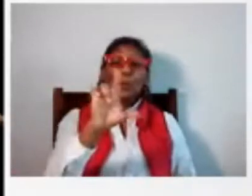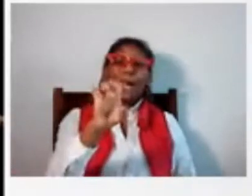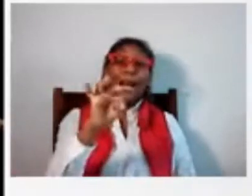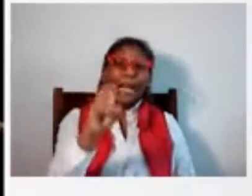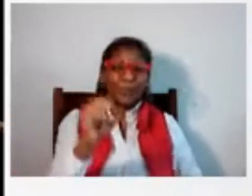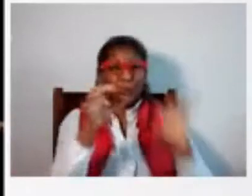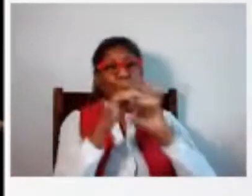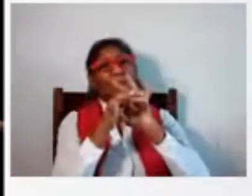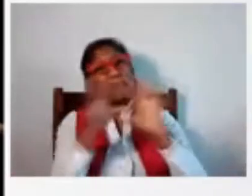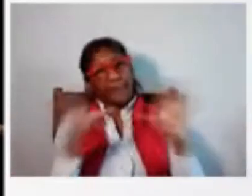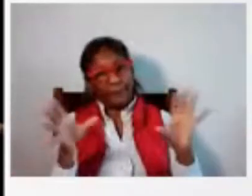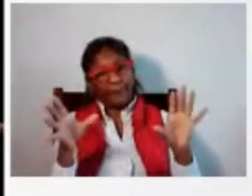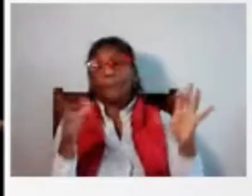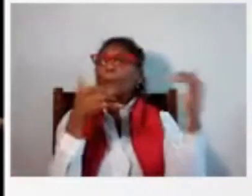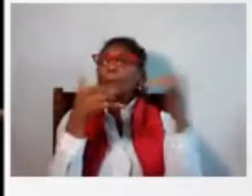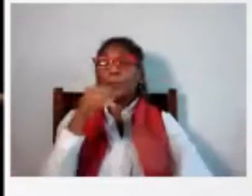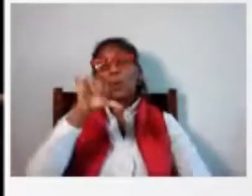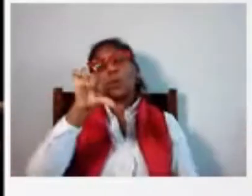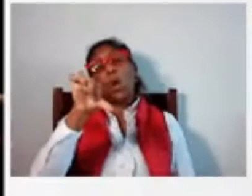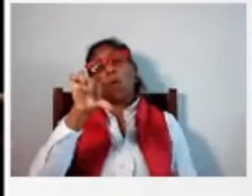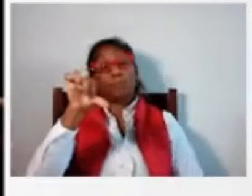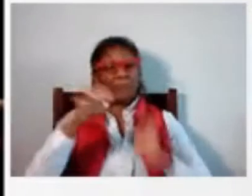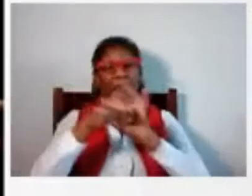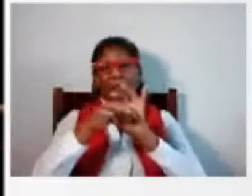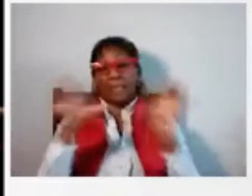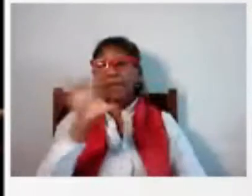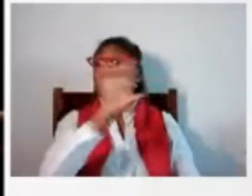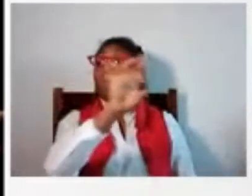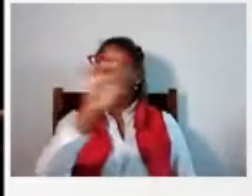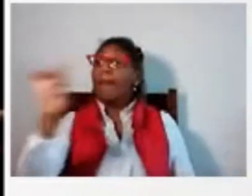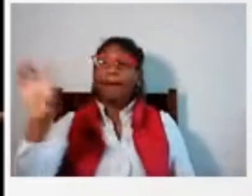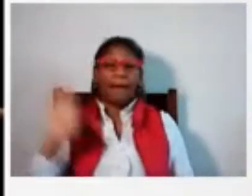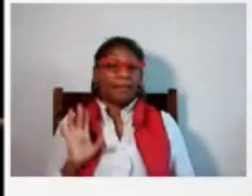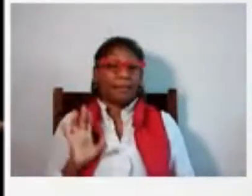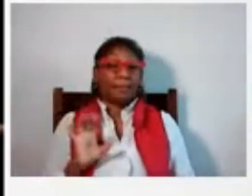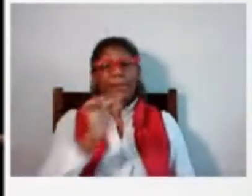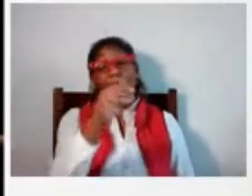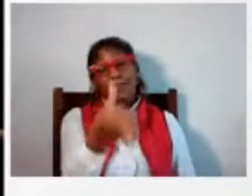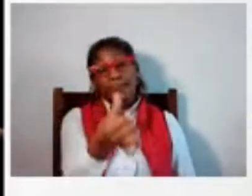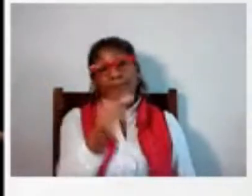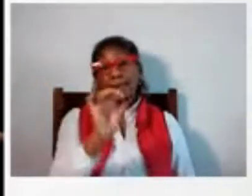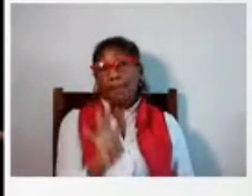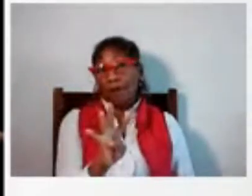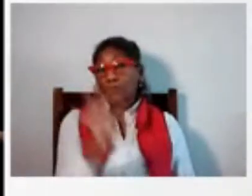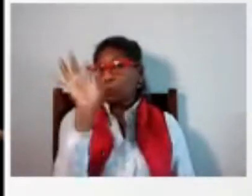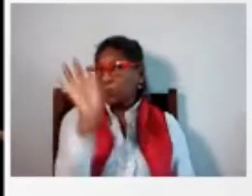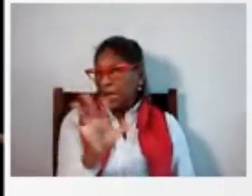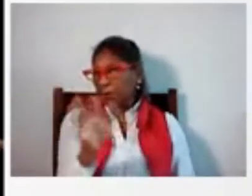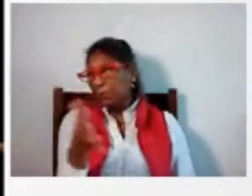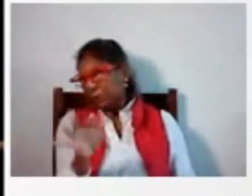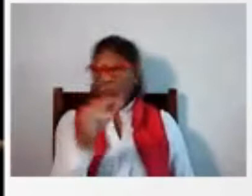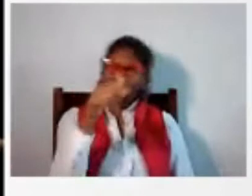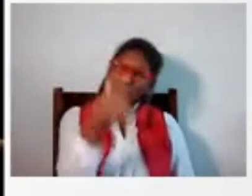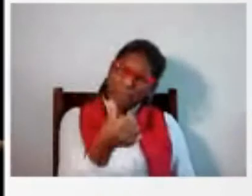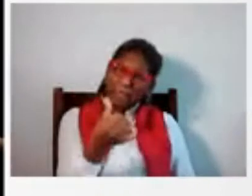que chegou a ser lá 9 leitos livres para cada paciente confirmado, que era 64 por, talvez, 6 ou 7 aqui nesse